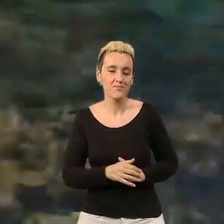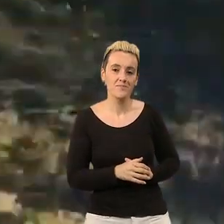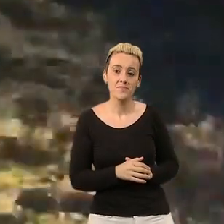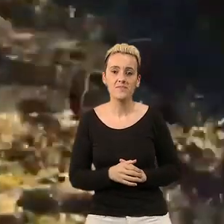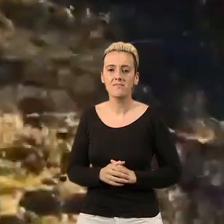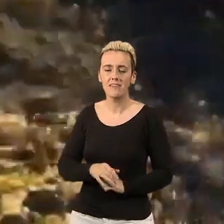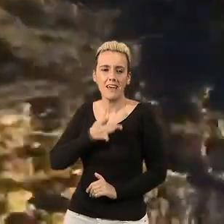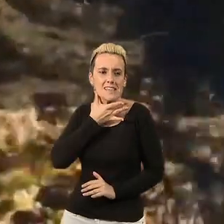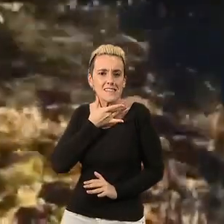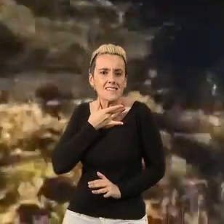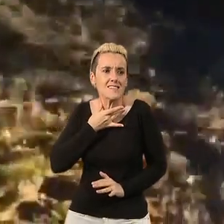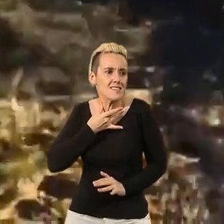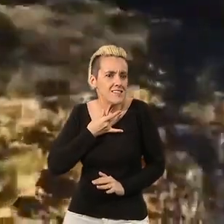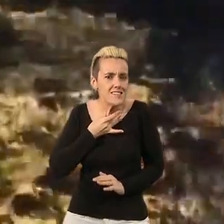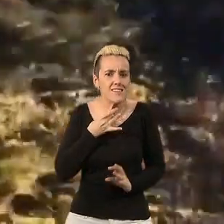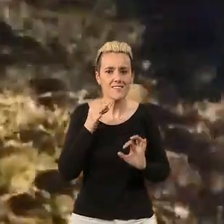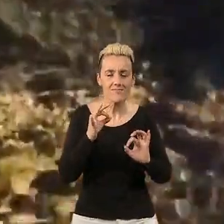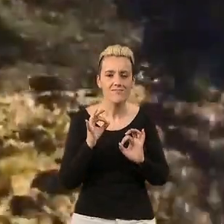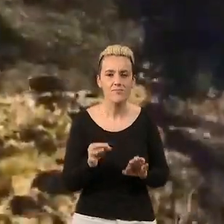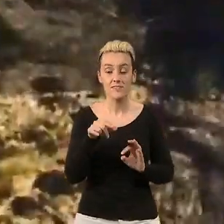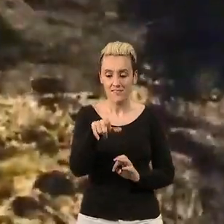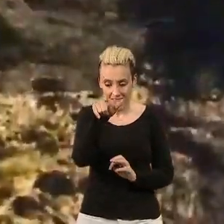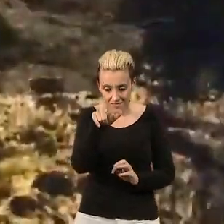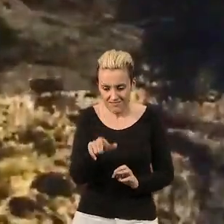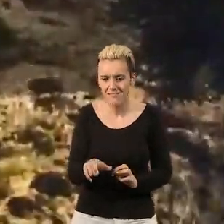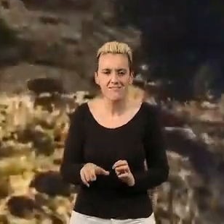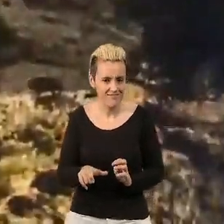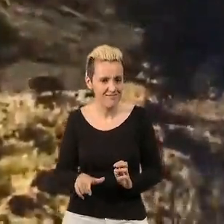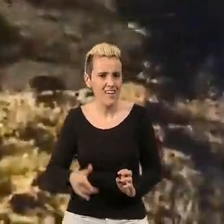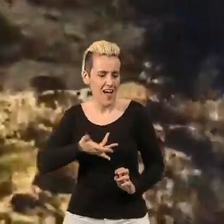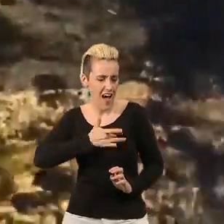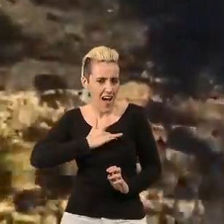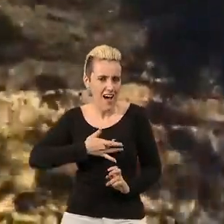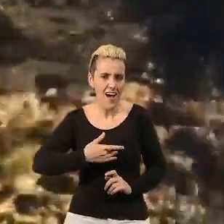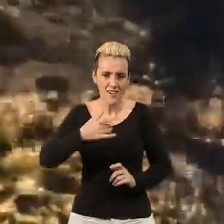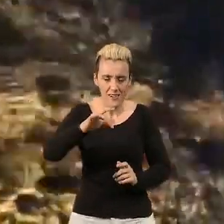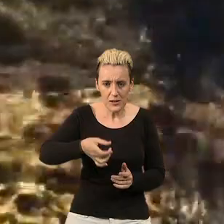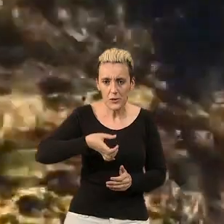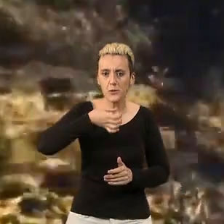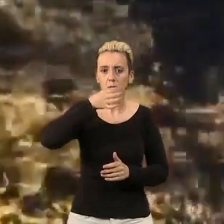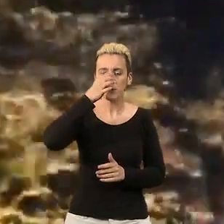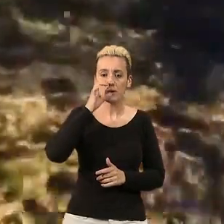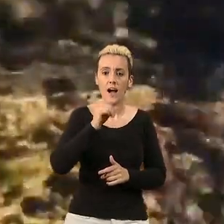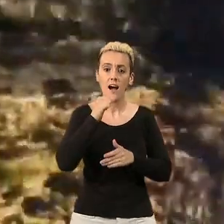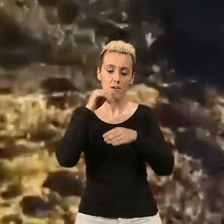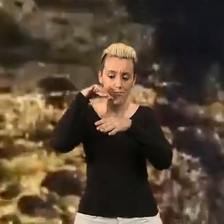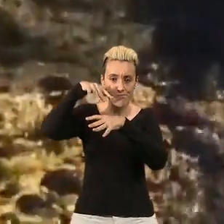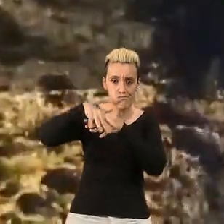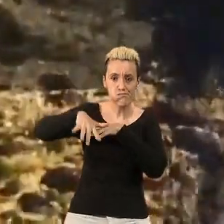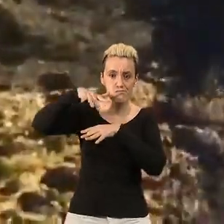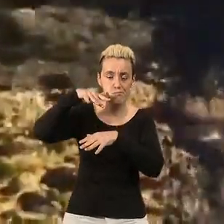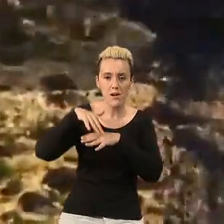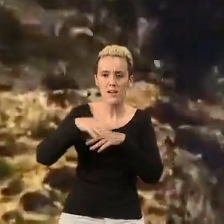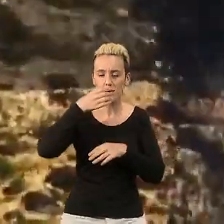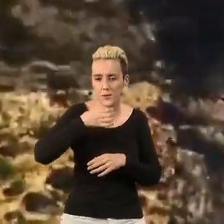Tenho sede, amor da mágoa, lá da fonte do outeiro, que me não saiba a